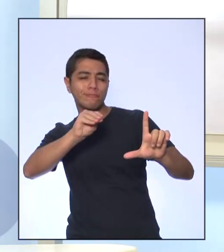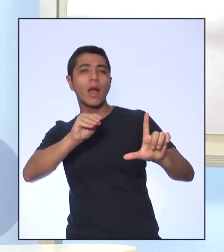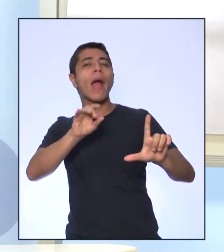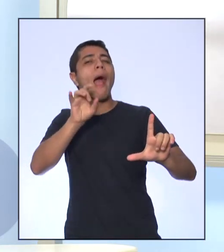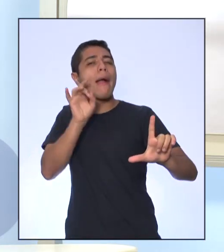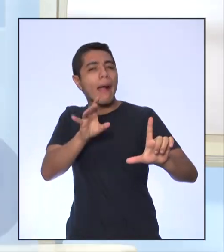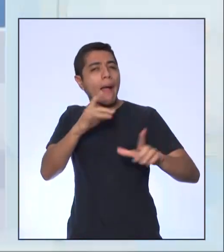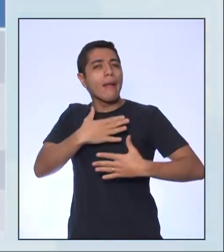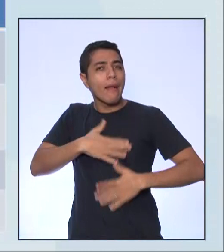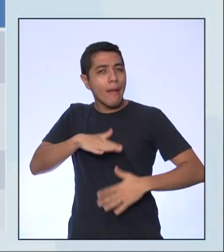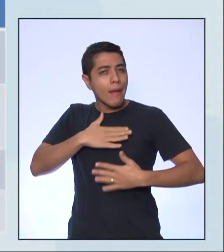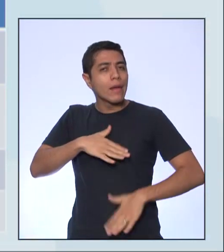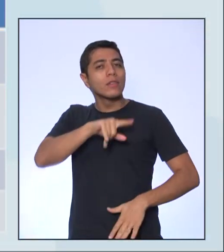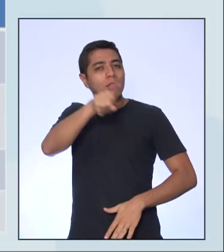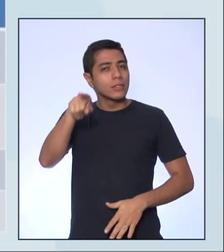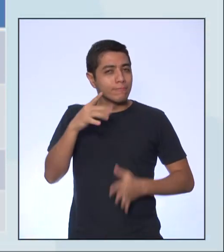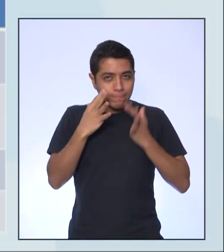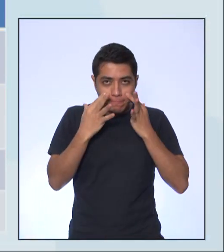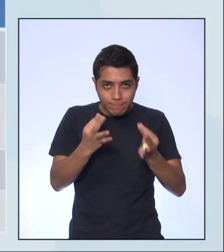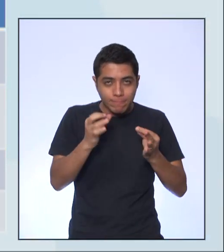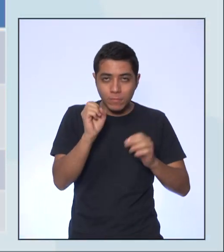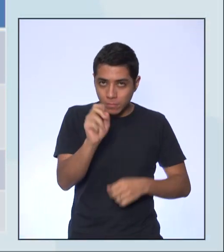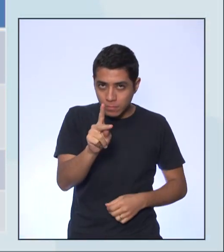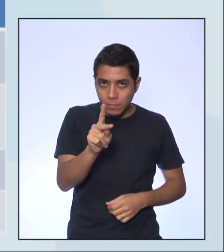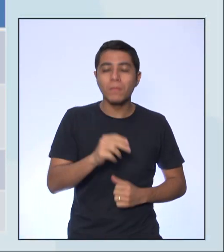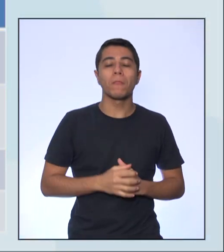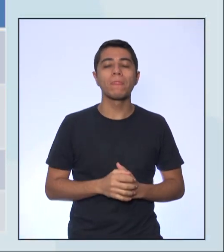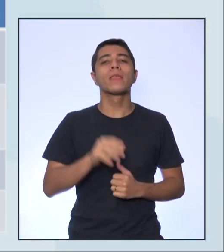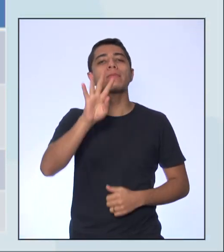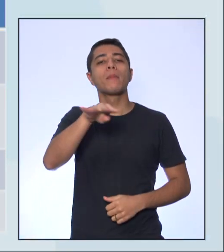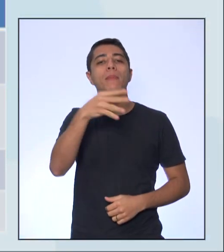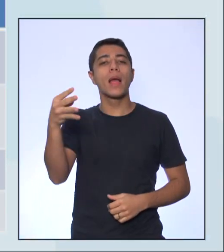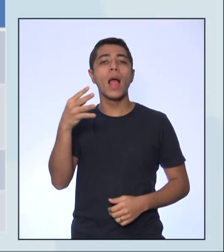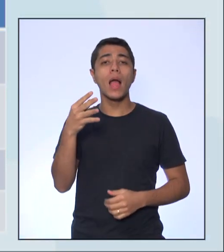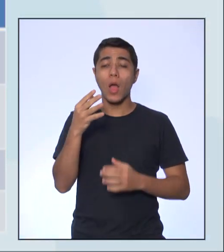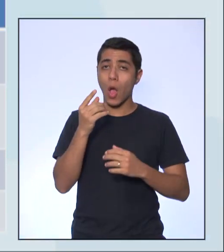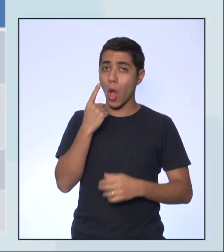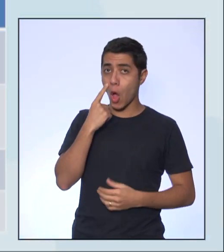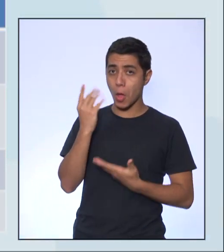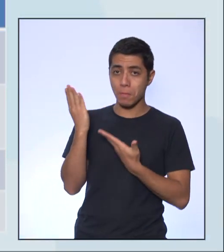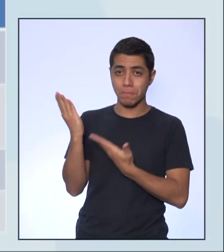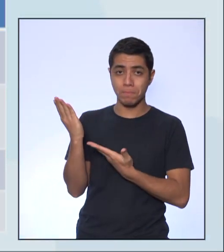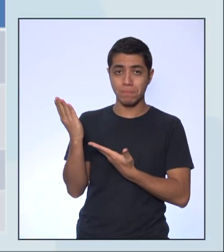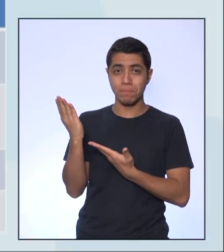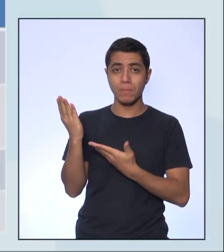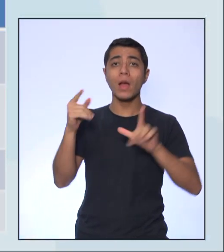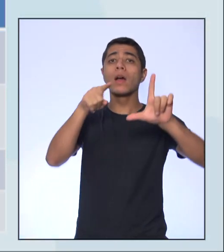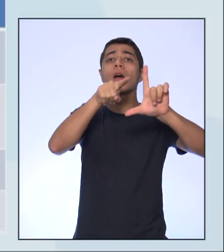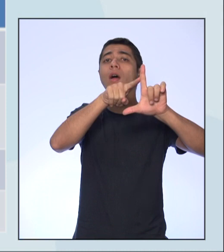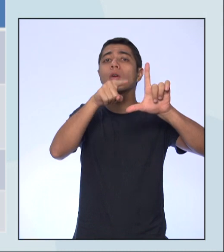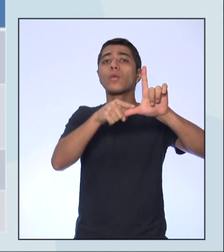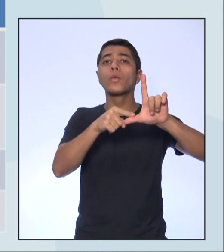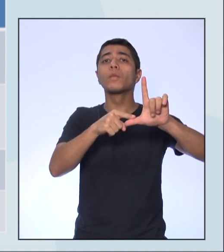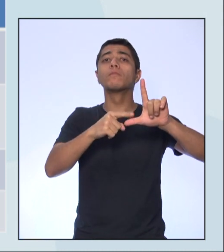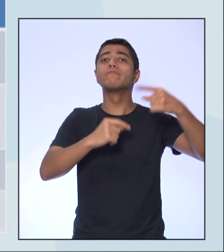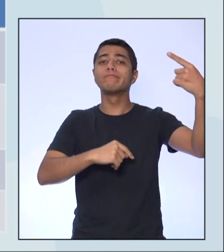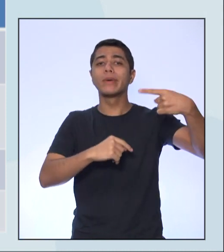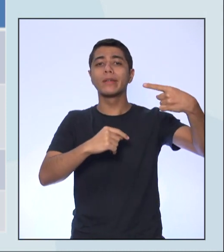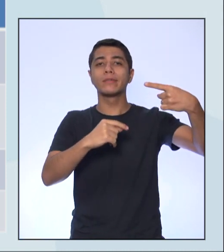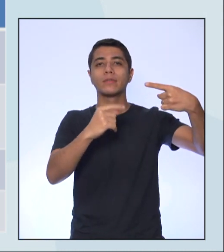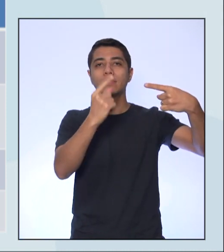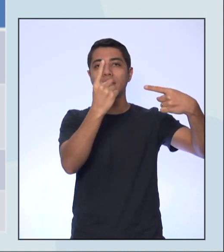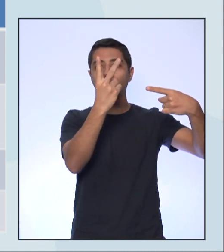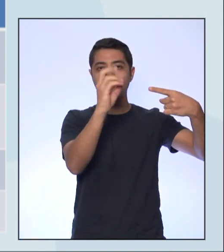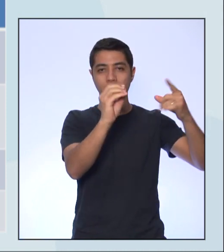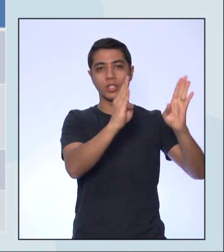então se eu olhar a tabela eu vou começar com um ângulo de 120 graus consequentemente 135